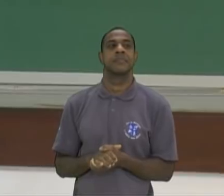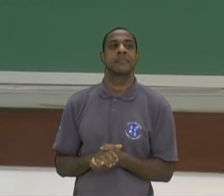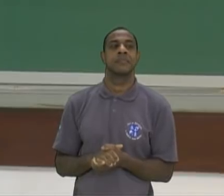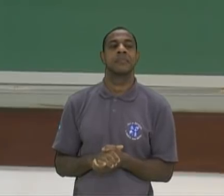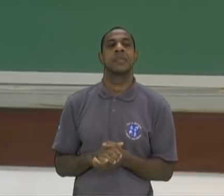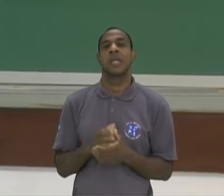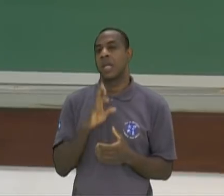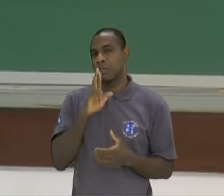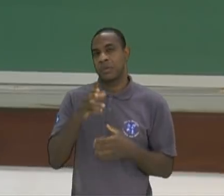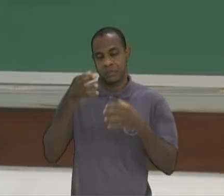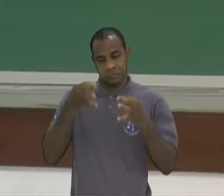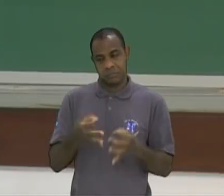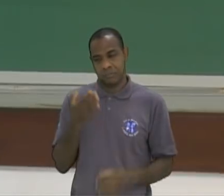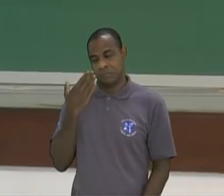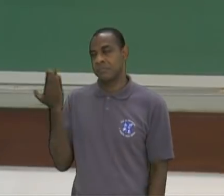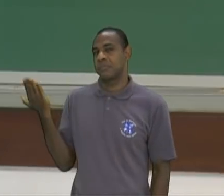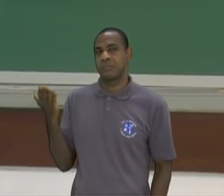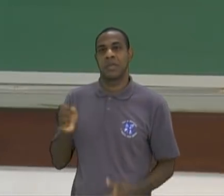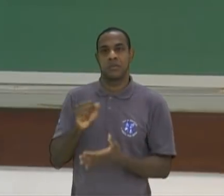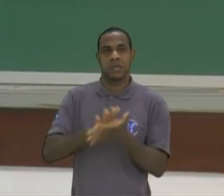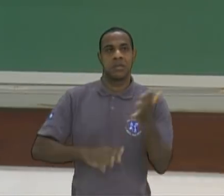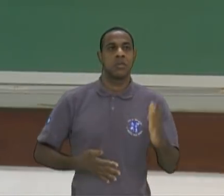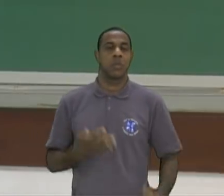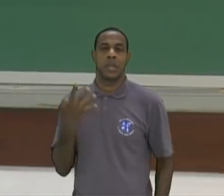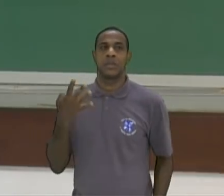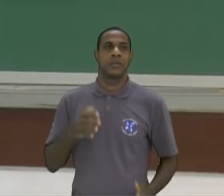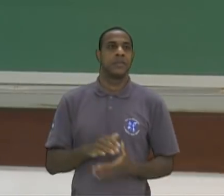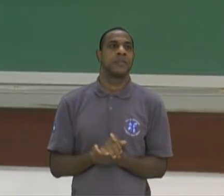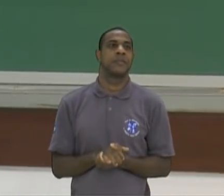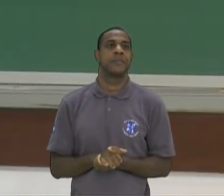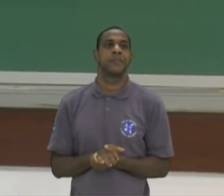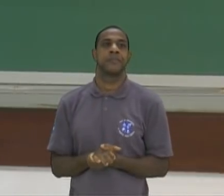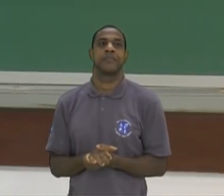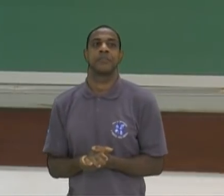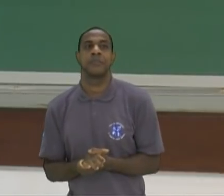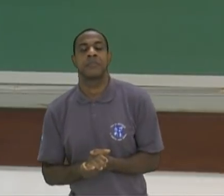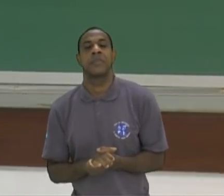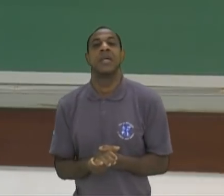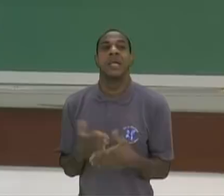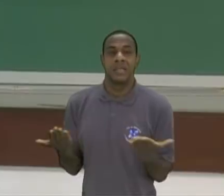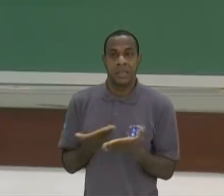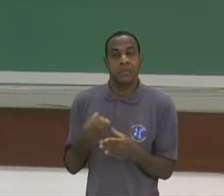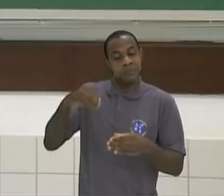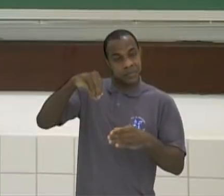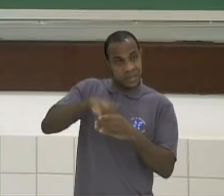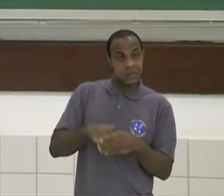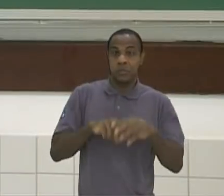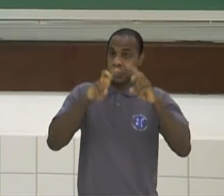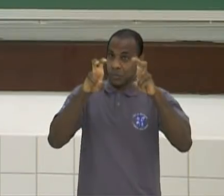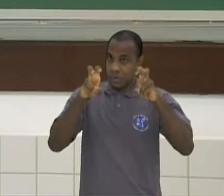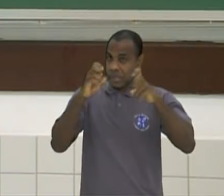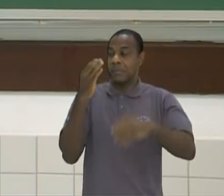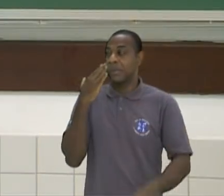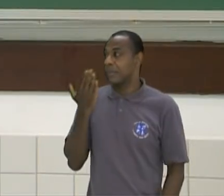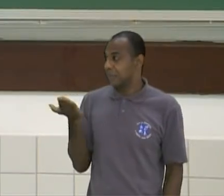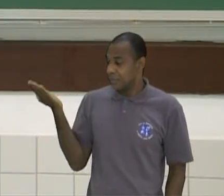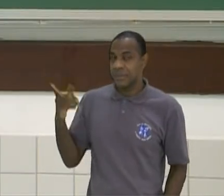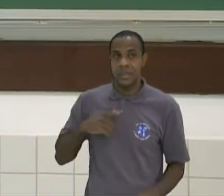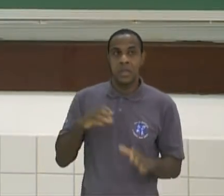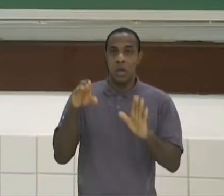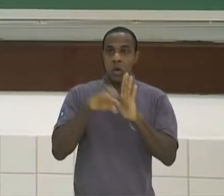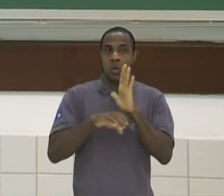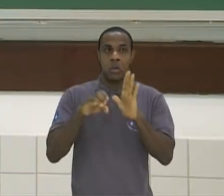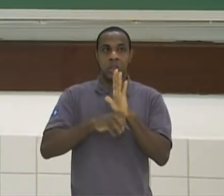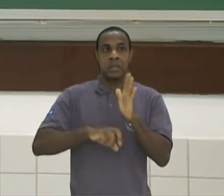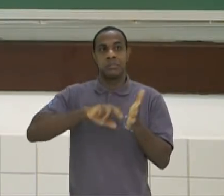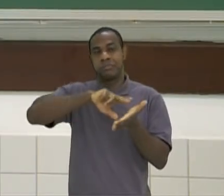resposta correta do exercício 4 aqui para vocês. Então, dentro da antiginástica, temos alguns conceitos também que vamos